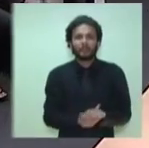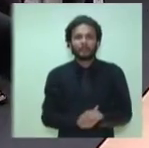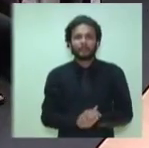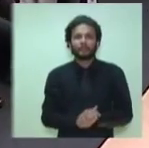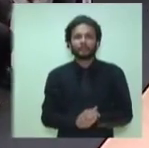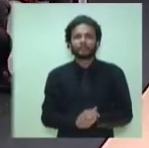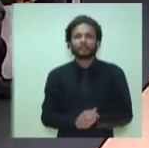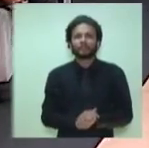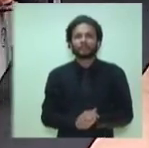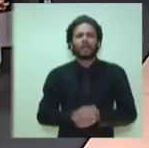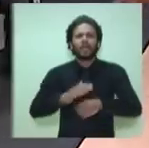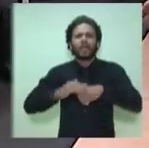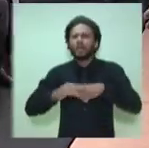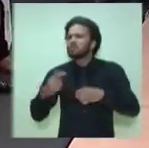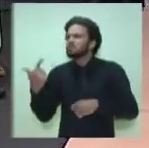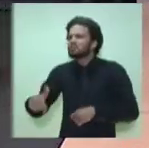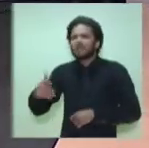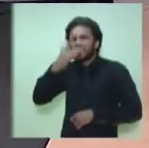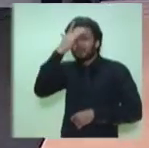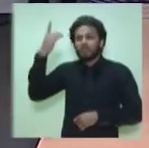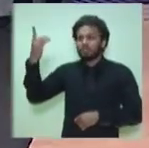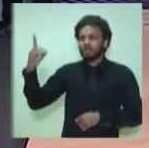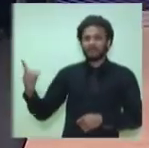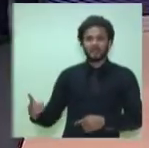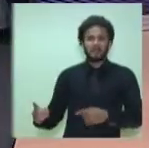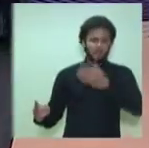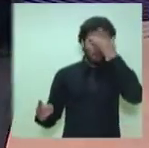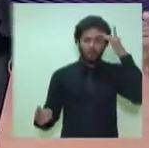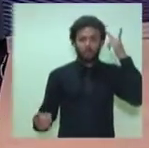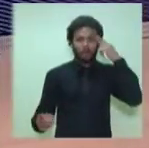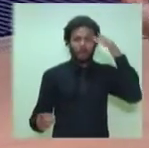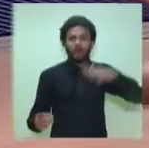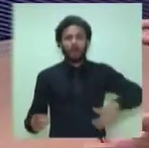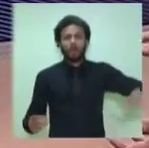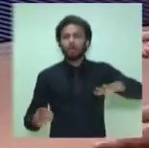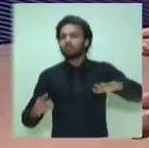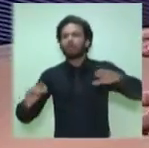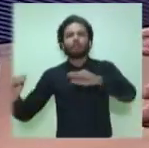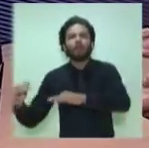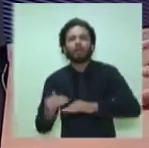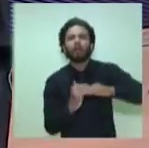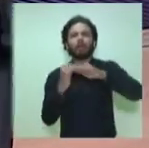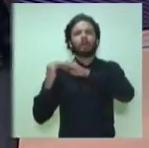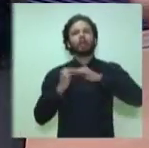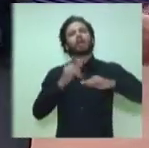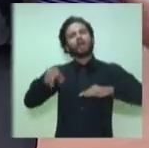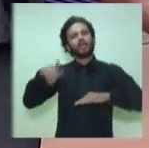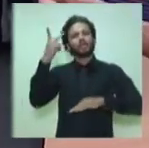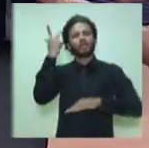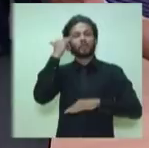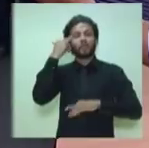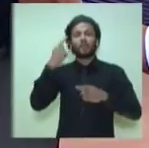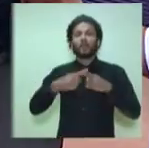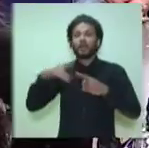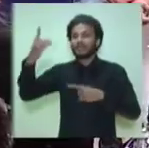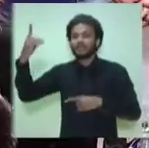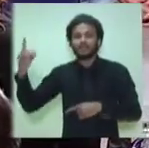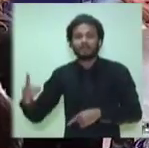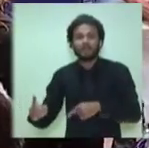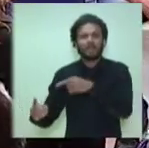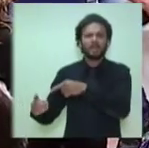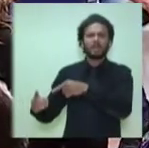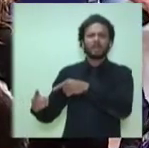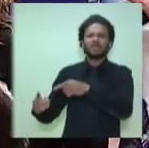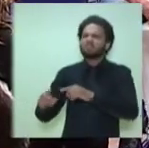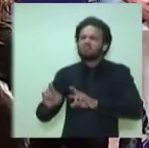dizendo o seguinte, que não existem pessoas com deficiência e pessoas normais. Todas as pessoas são normais. Porque ser deficiente,